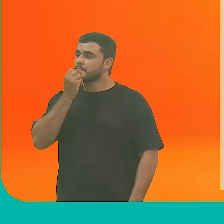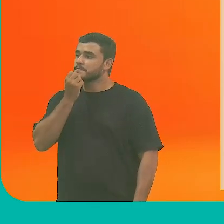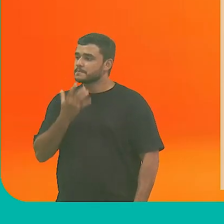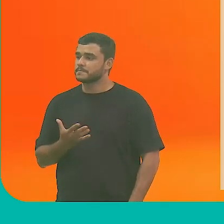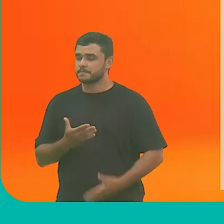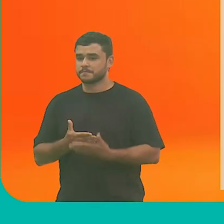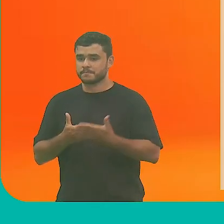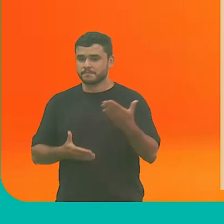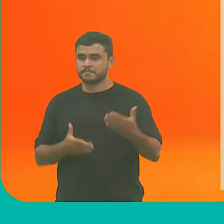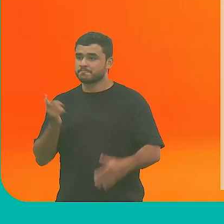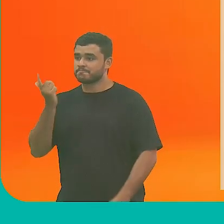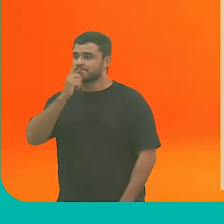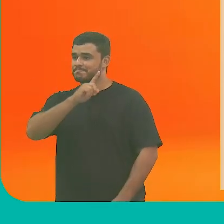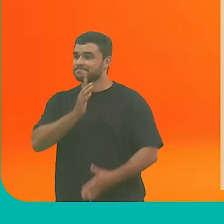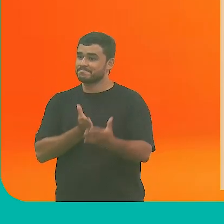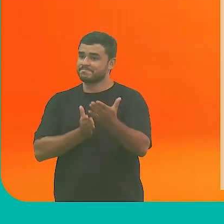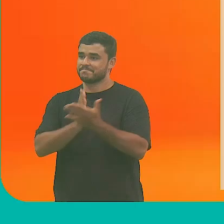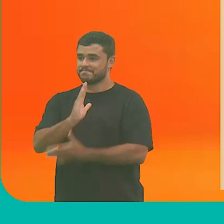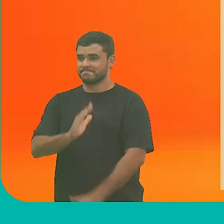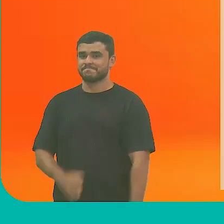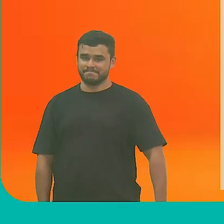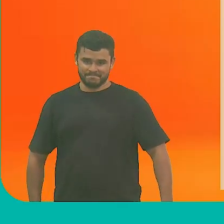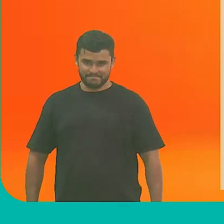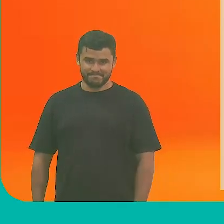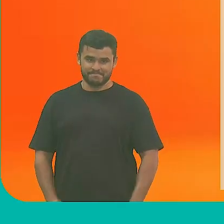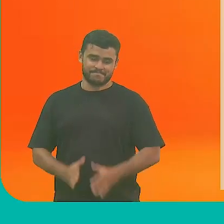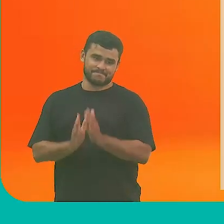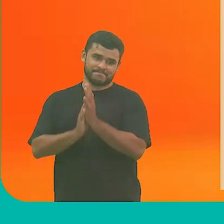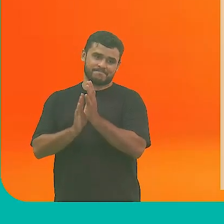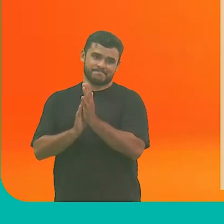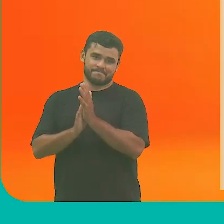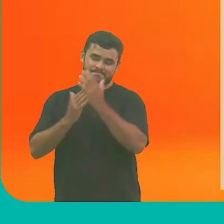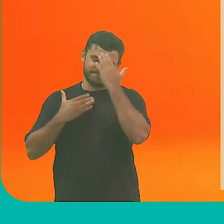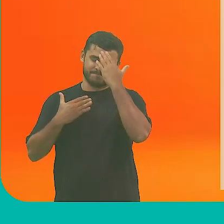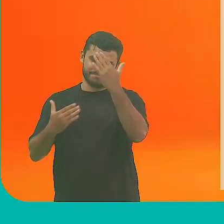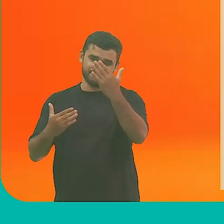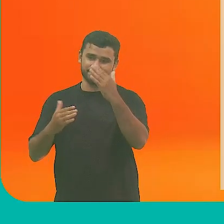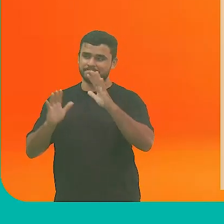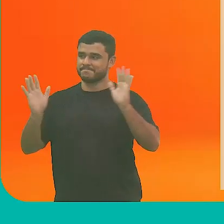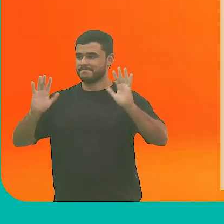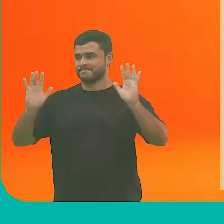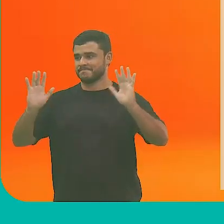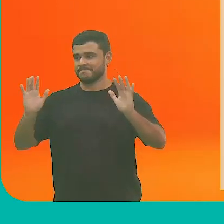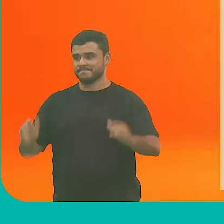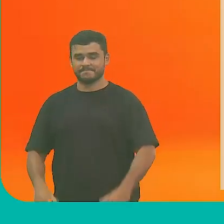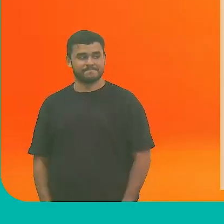que terão um grande resultado, tá? Então muito obrigado, tchau, tchau e até uma próxima.